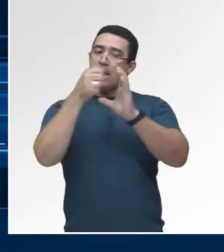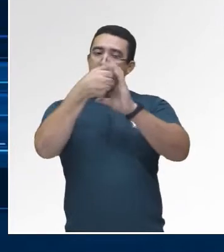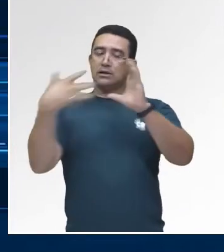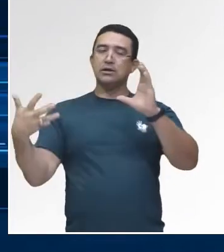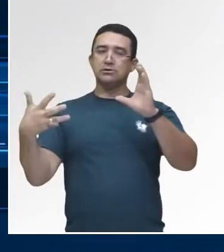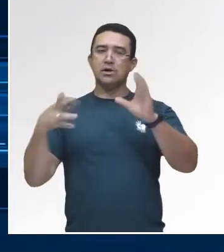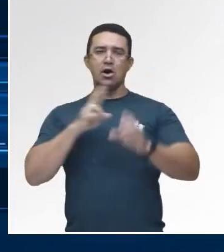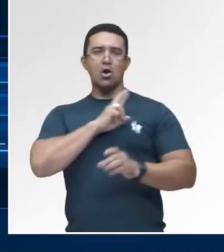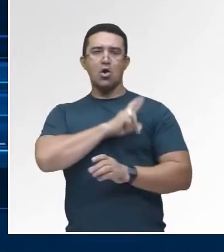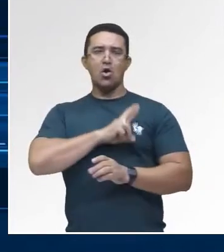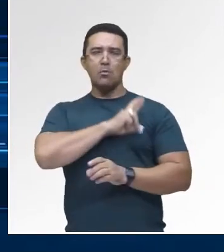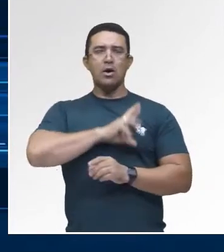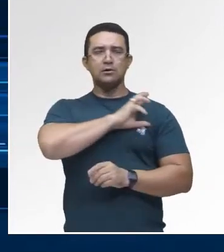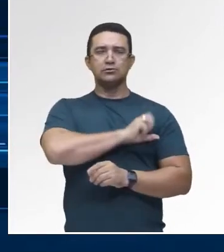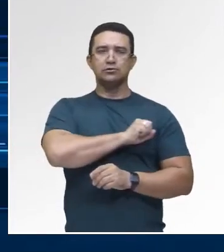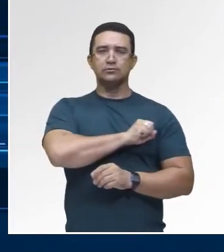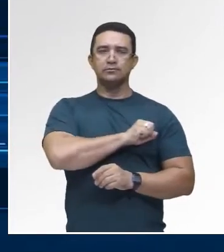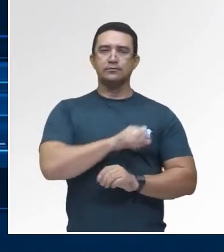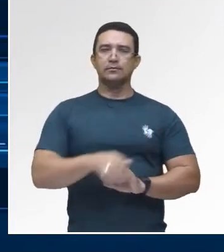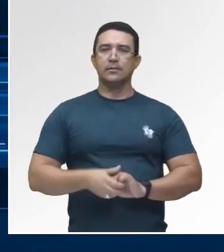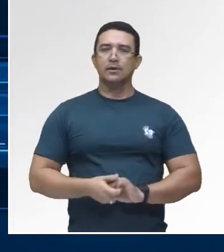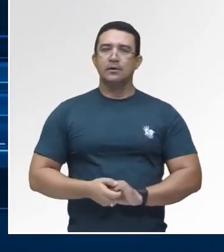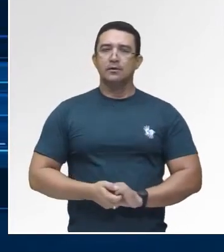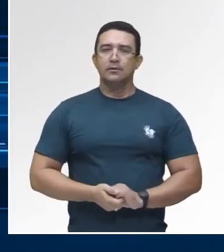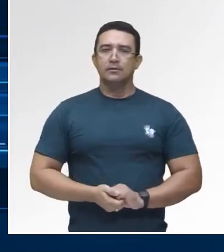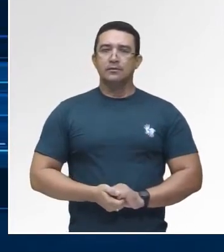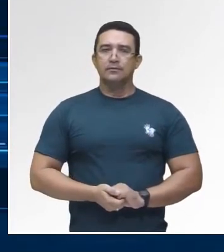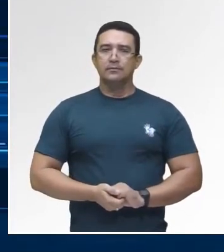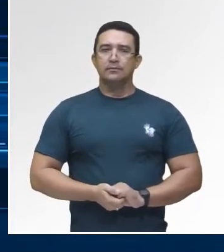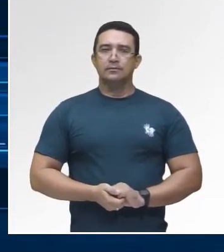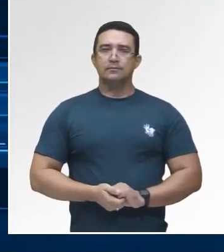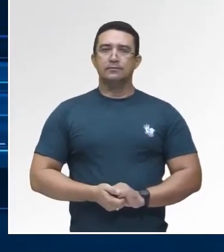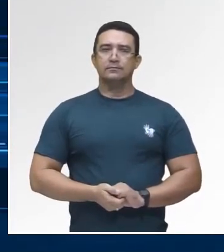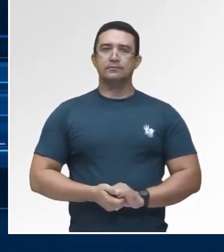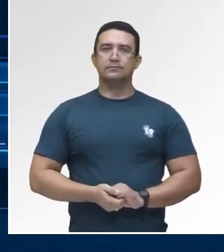romântico, ok? Muito bem. Seguindo aí.